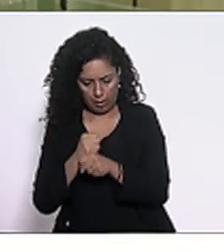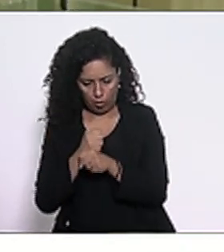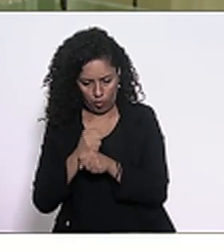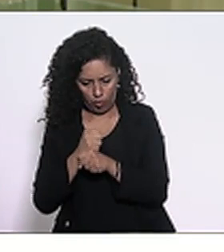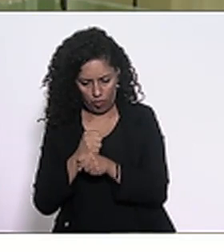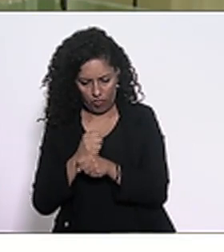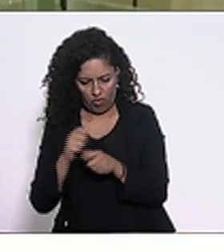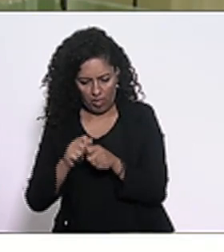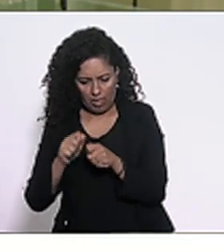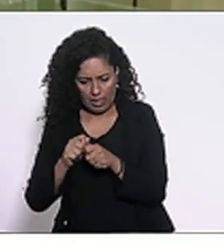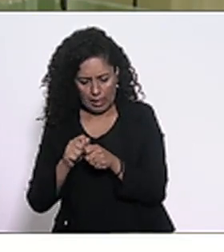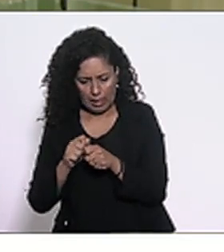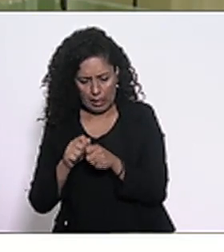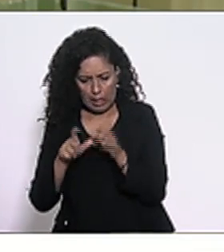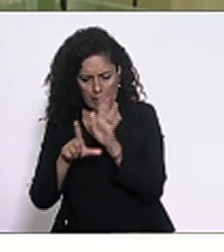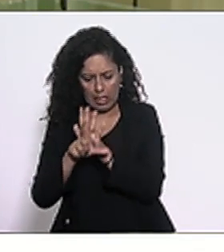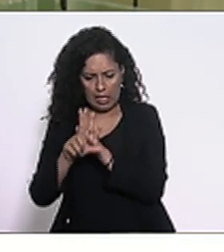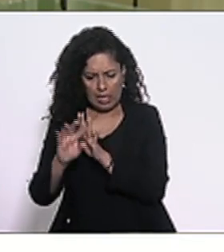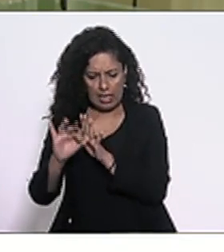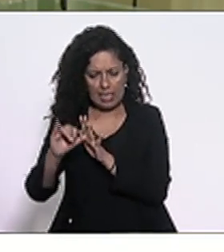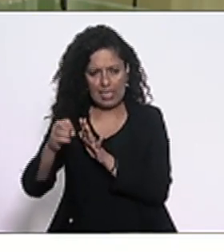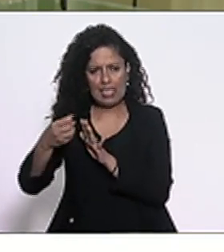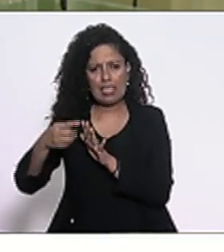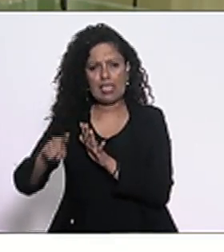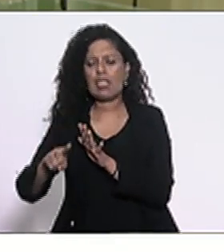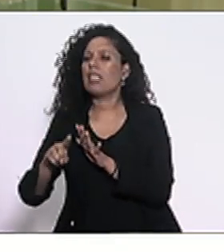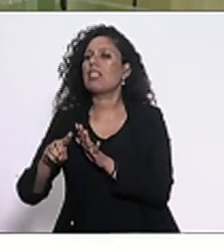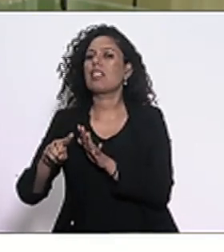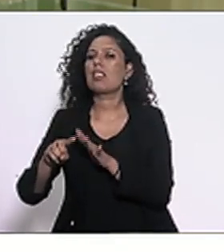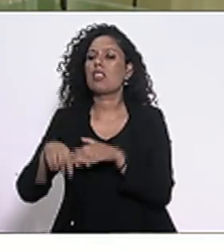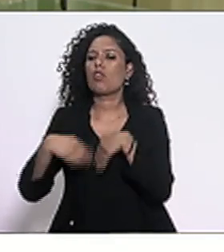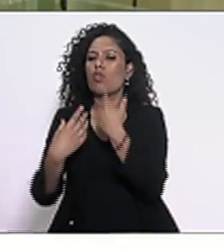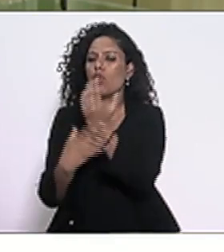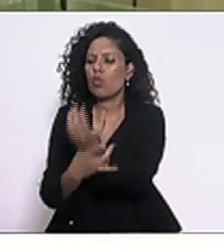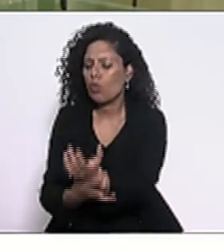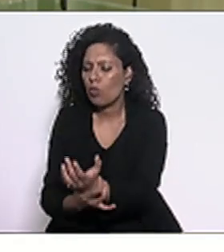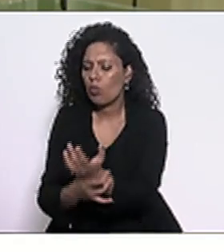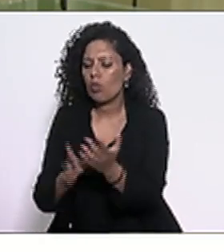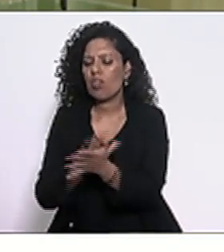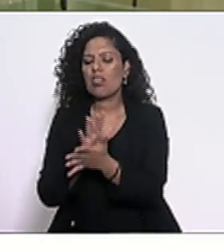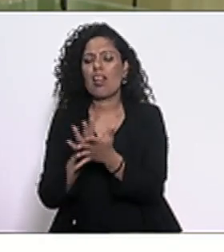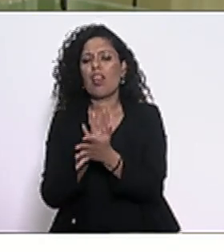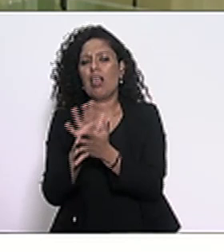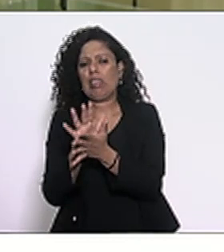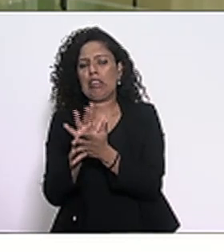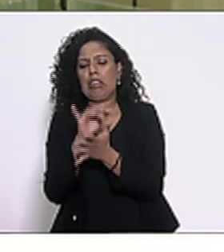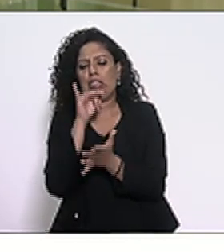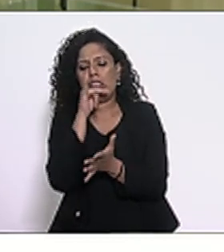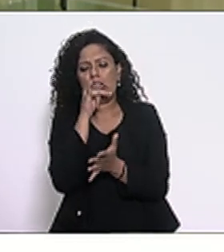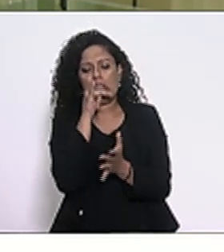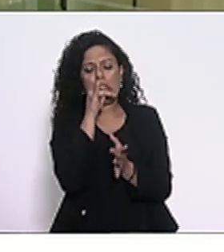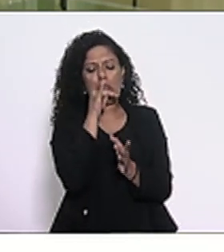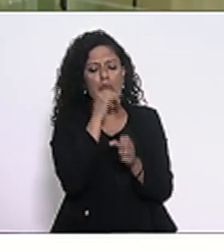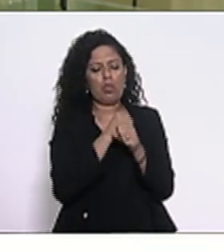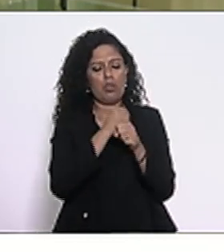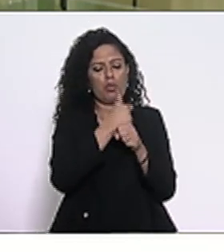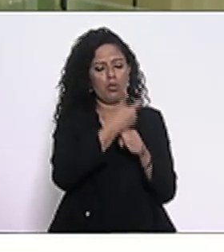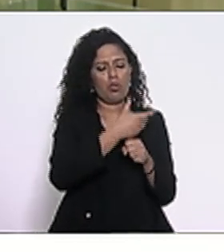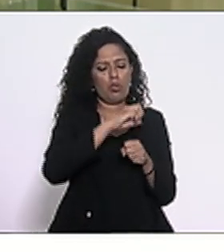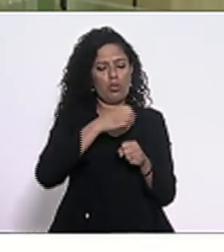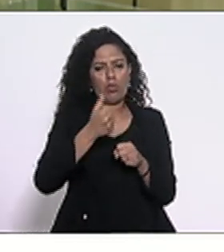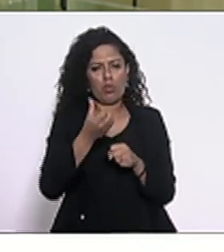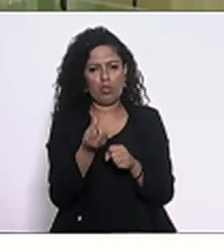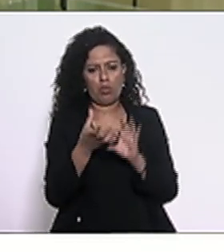informação. Inclusive, lembro que nos Jogos Olímpicos, em 2016,